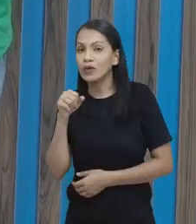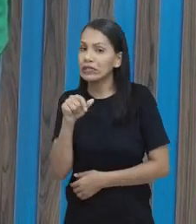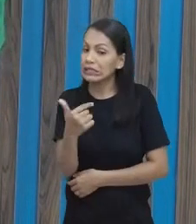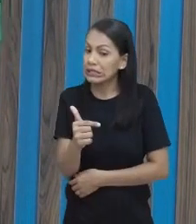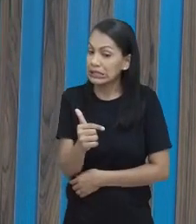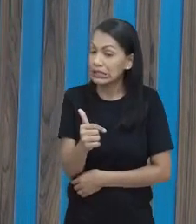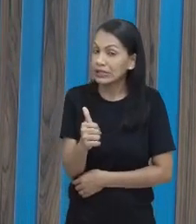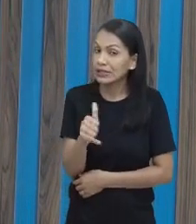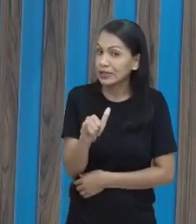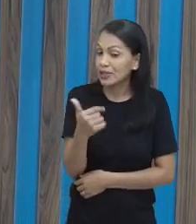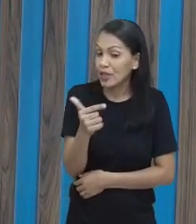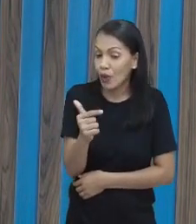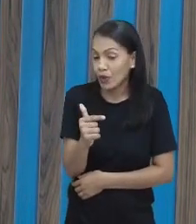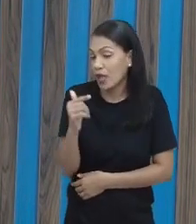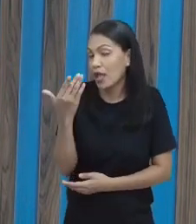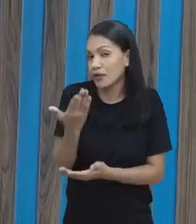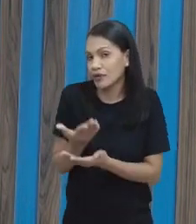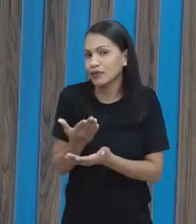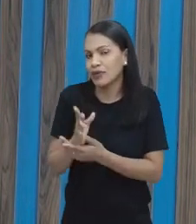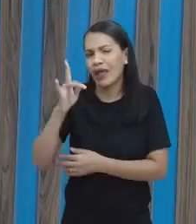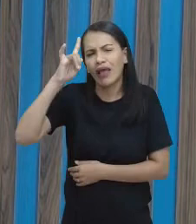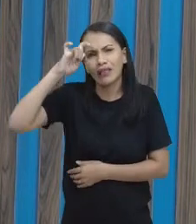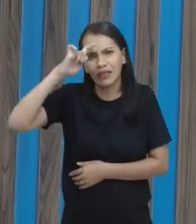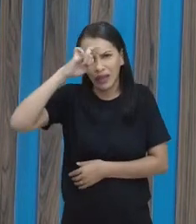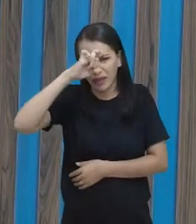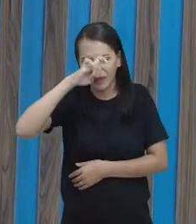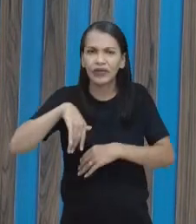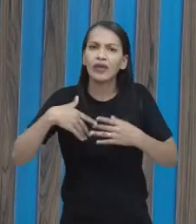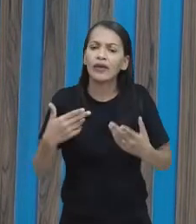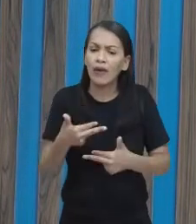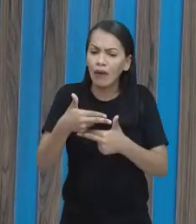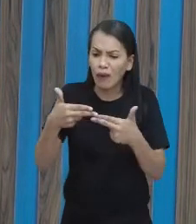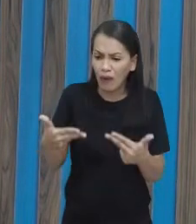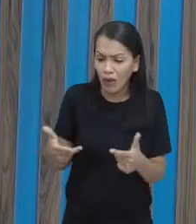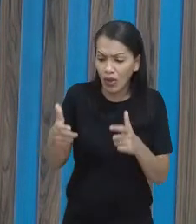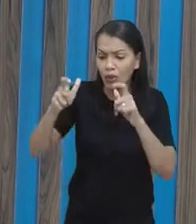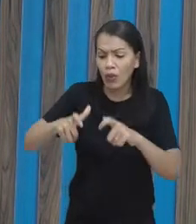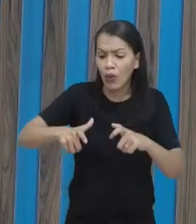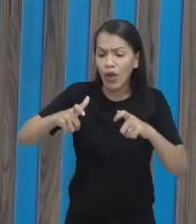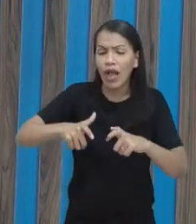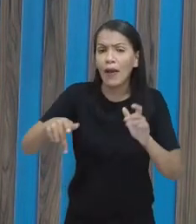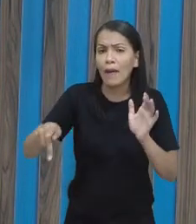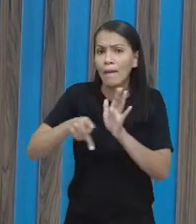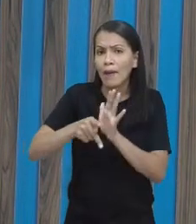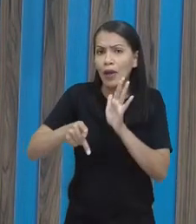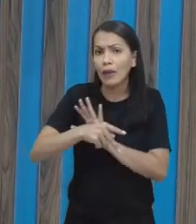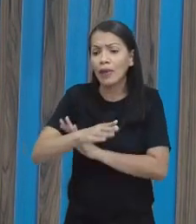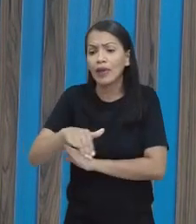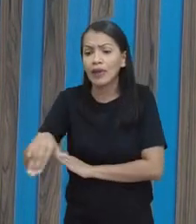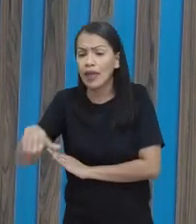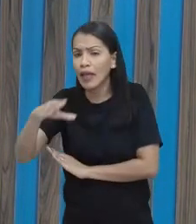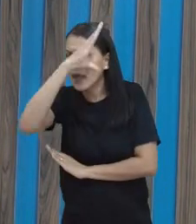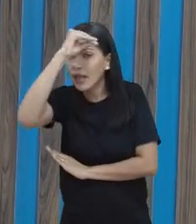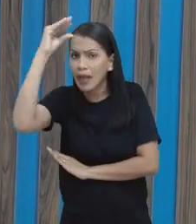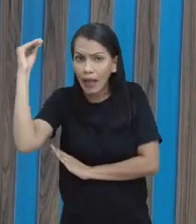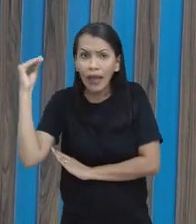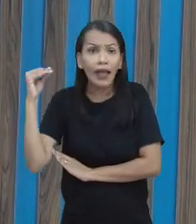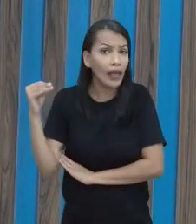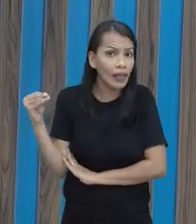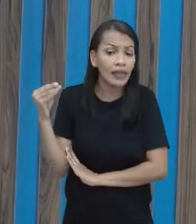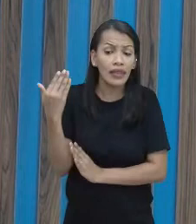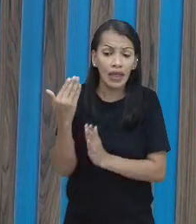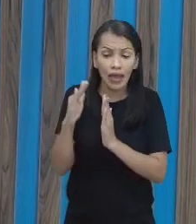importante que você se mantenha na escola, tá certo? É aquela coisa, né? Lugar de criança, lugar de adolescente. É na escola. Vocês precisam